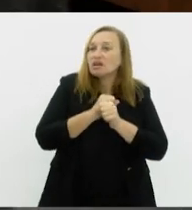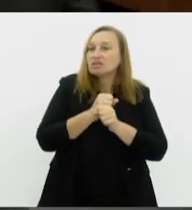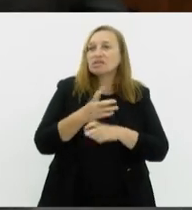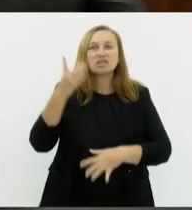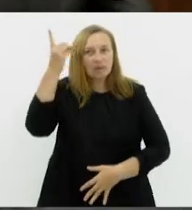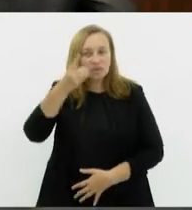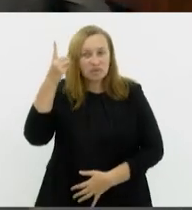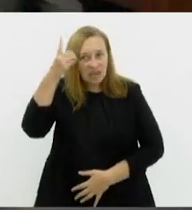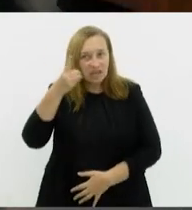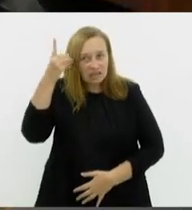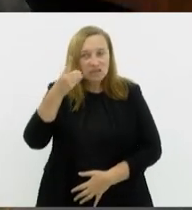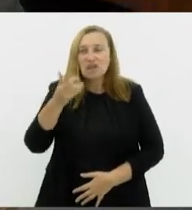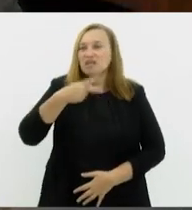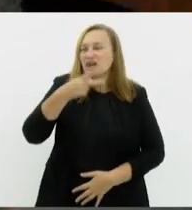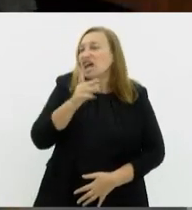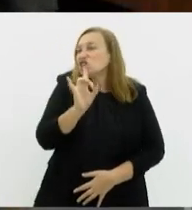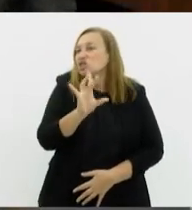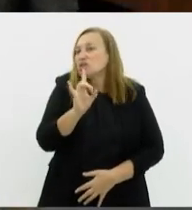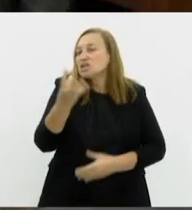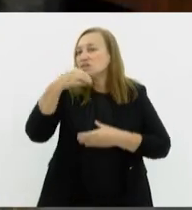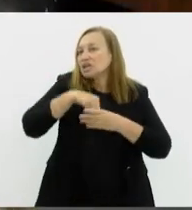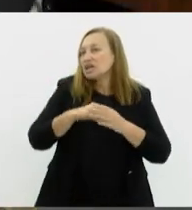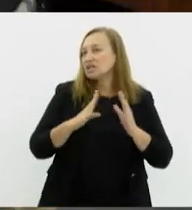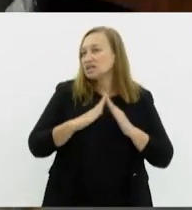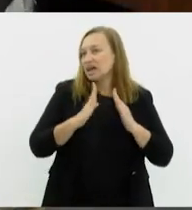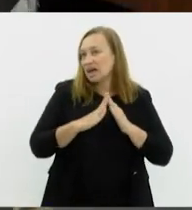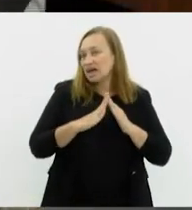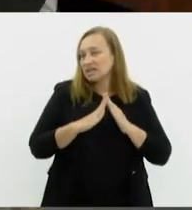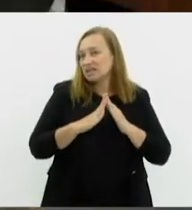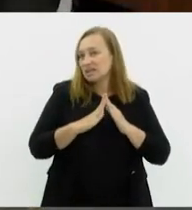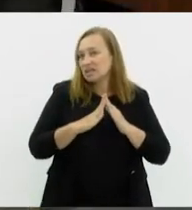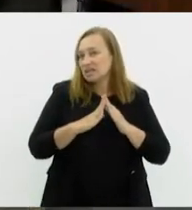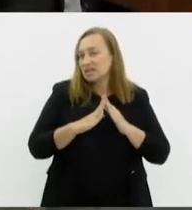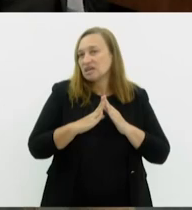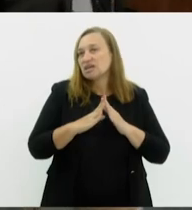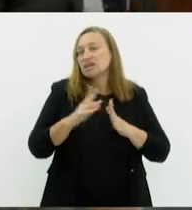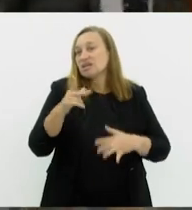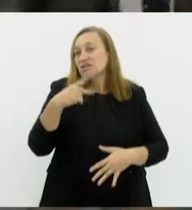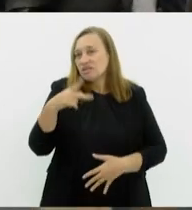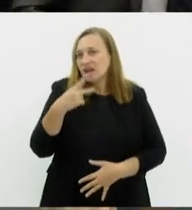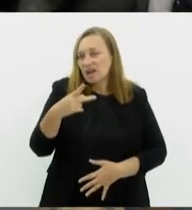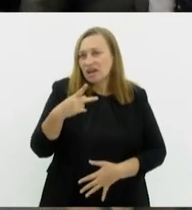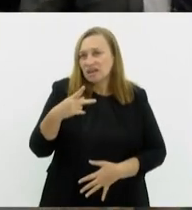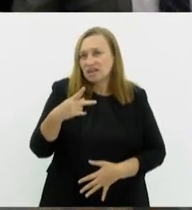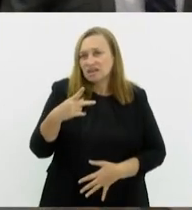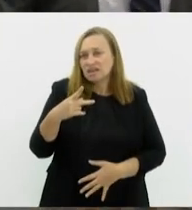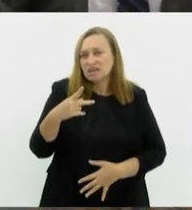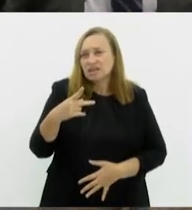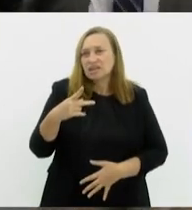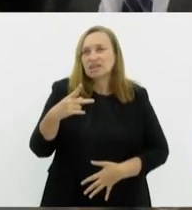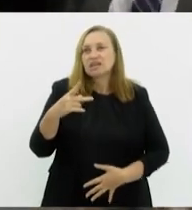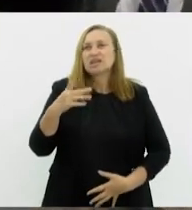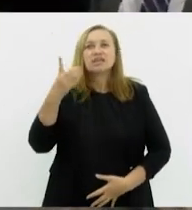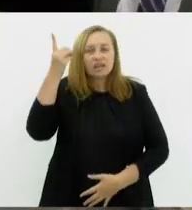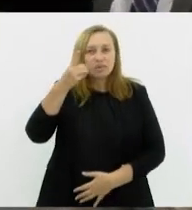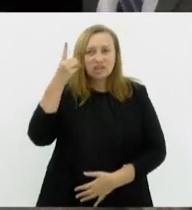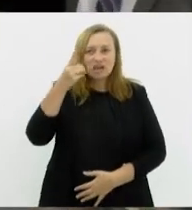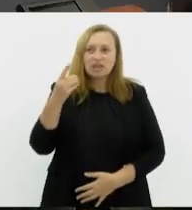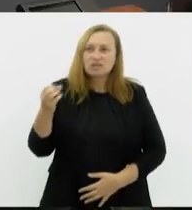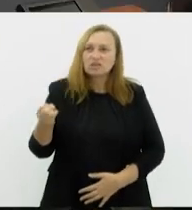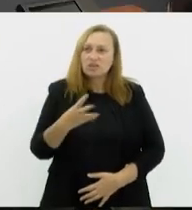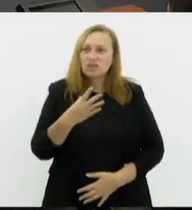deputada, vocês falaram sozinho dentro dessa casa e achincalharam casas Brasil afora. Nosso nome, deputado,